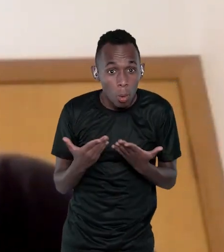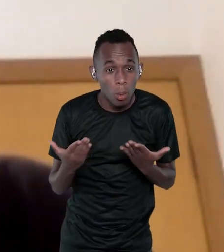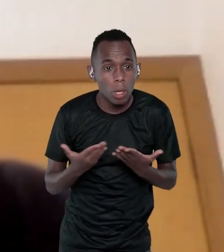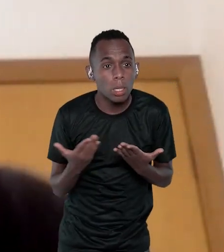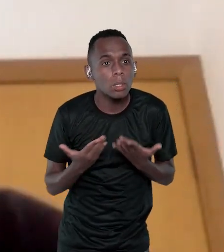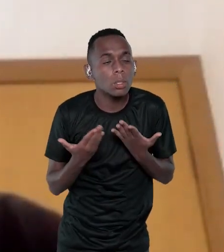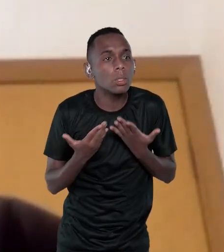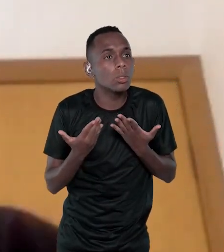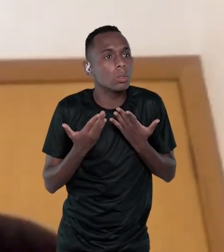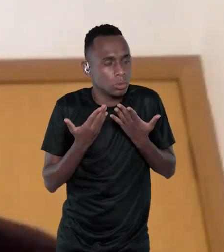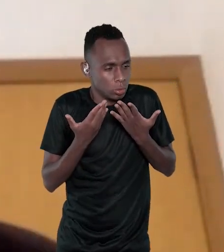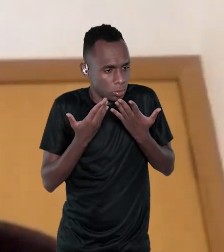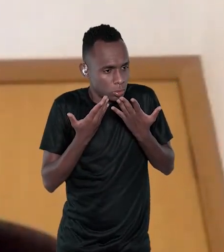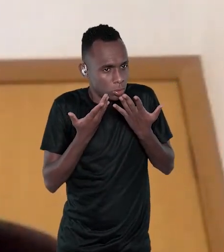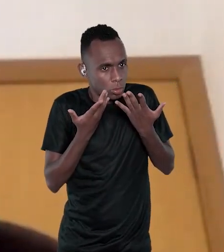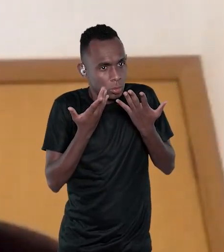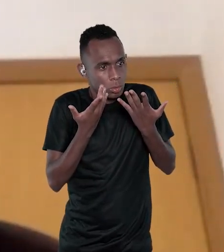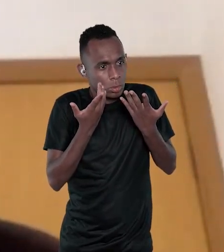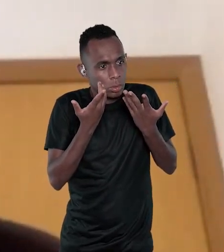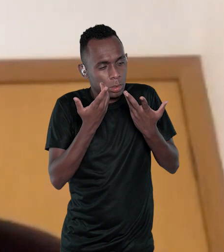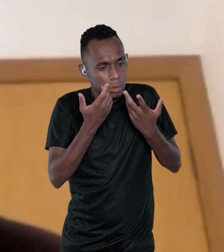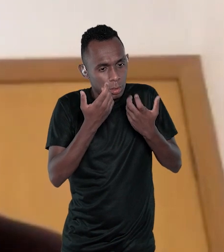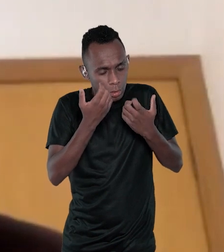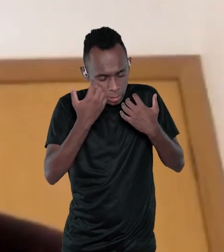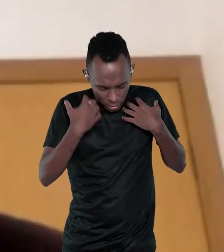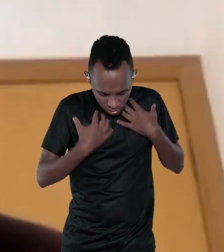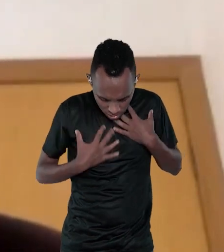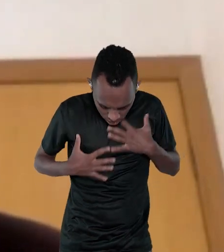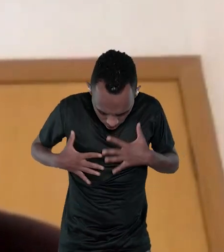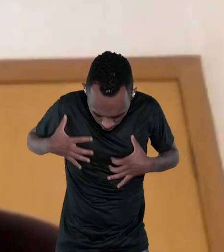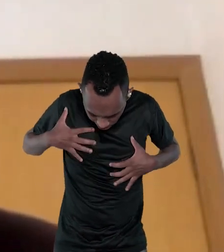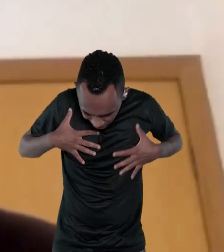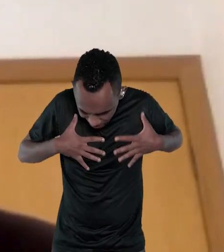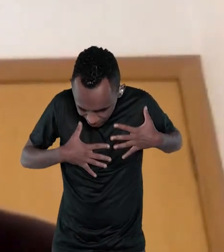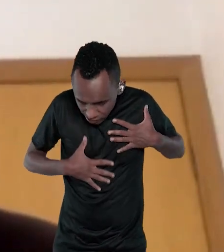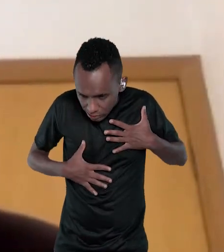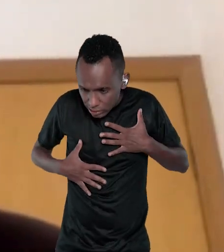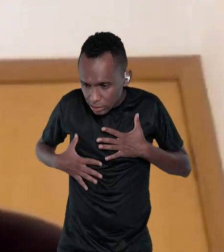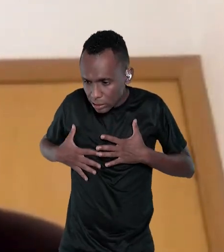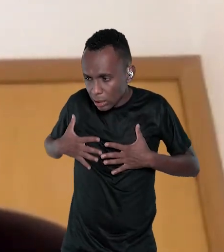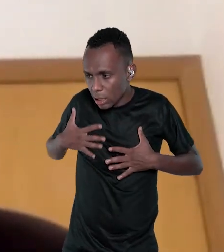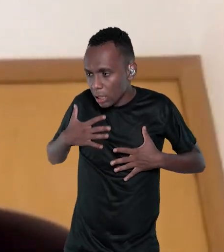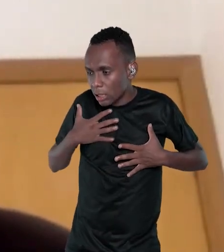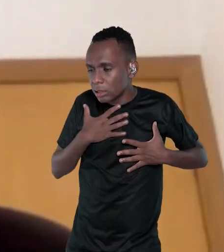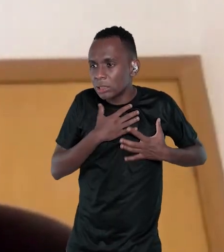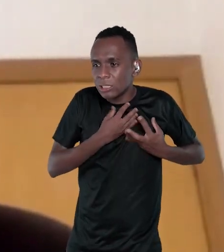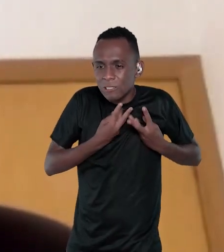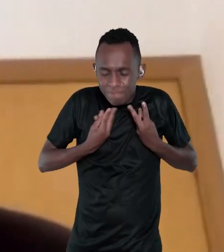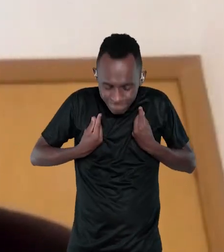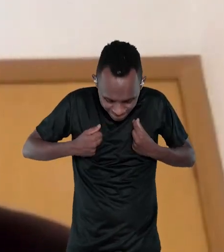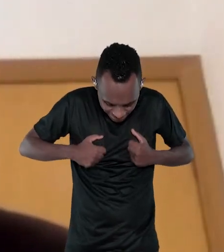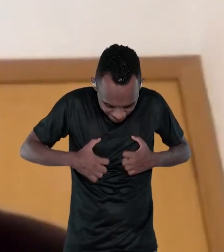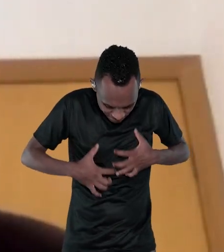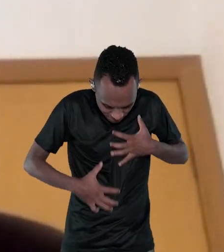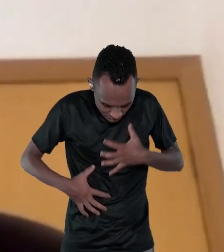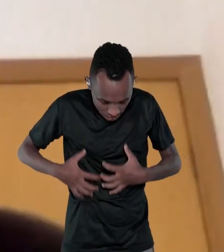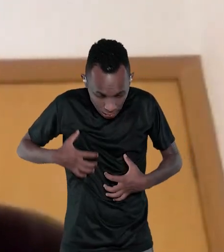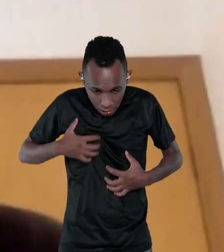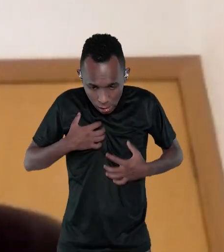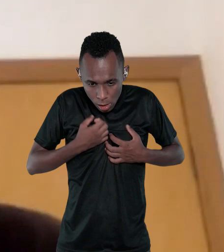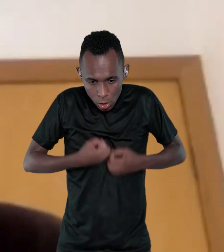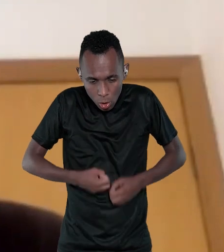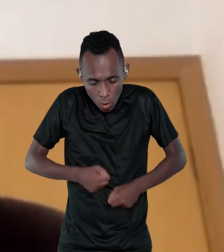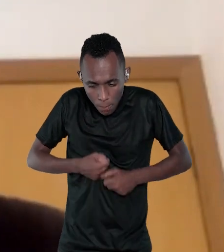fareja. Solo amor feito agora, entre fios, em suas vias ordinárias,